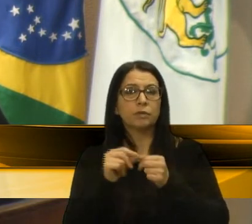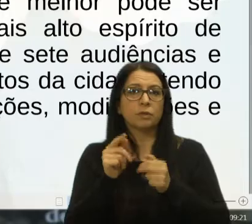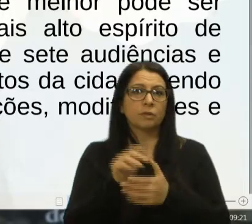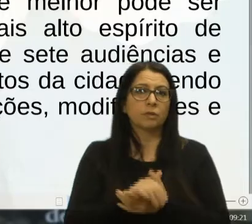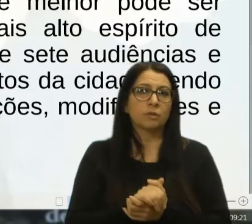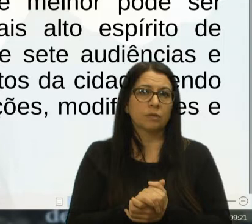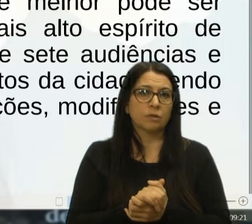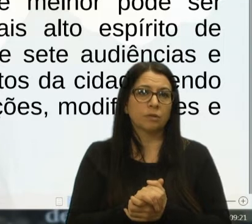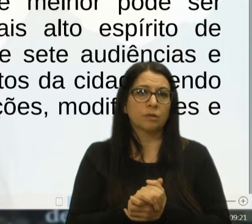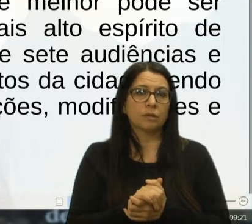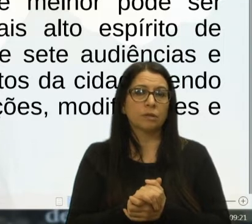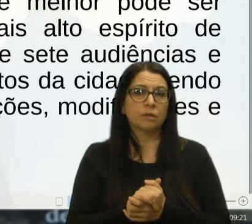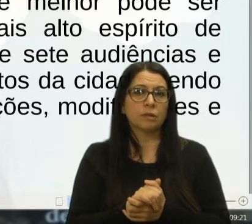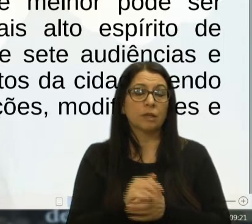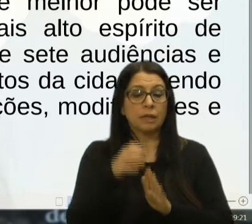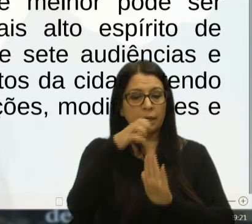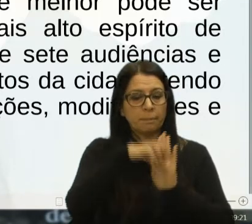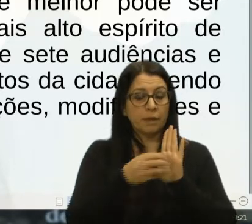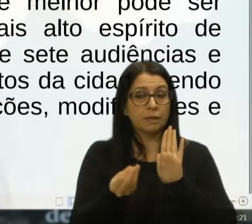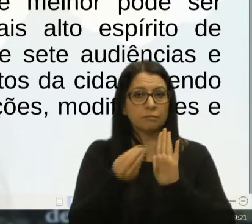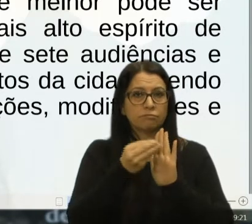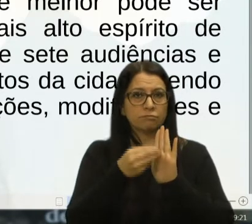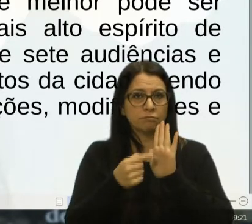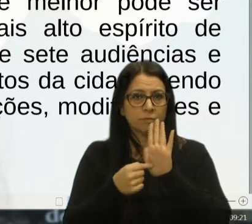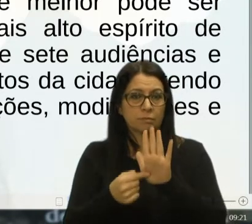realizadas, as emendas apresentadas